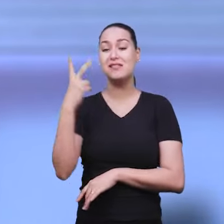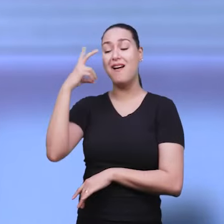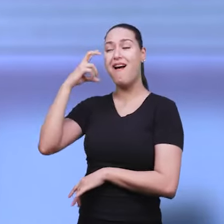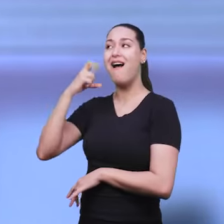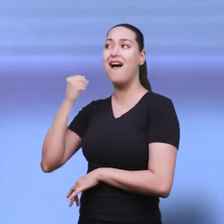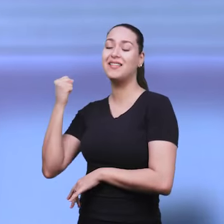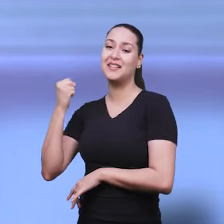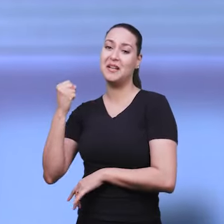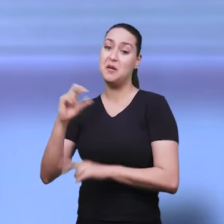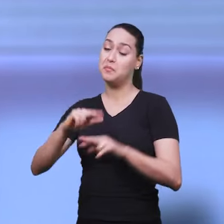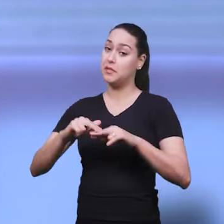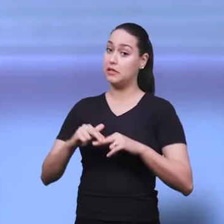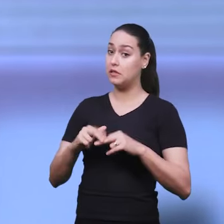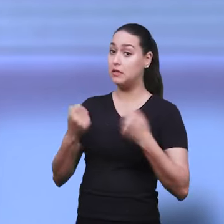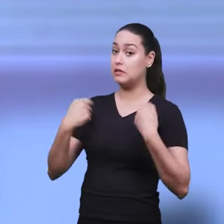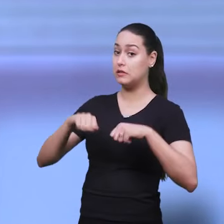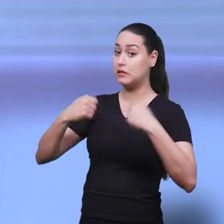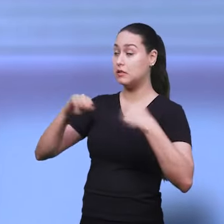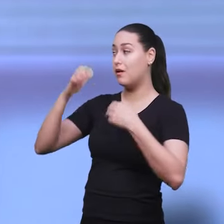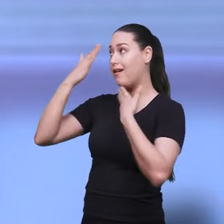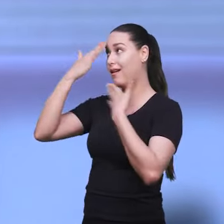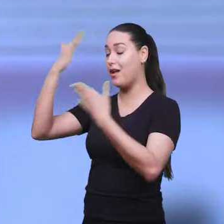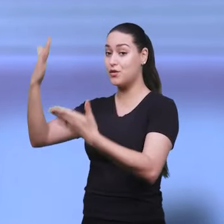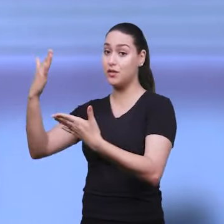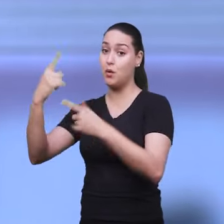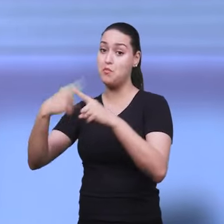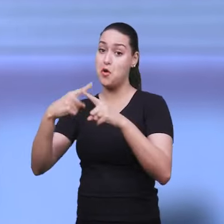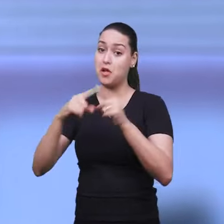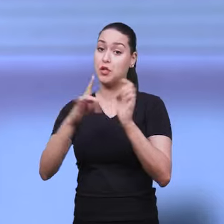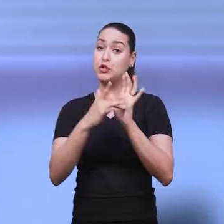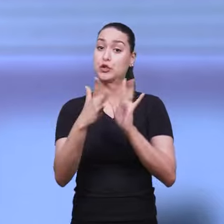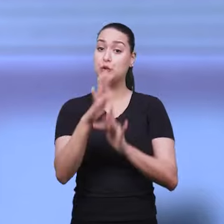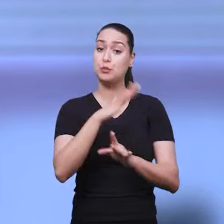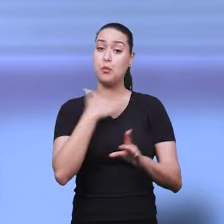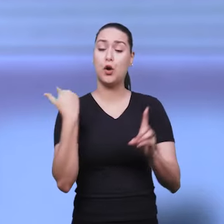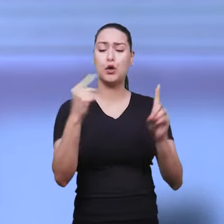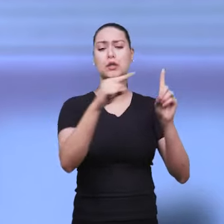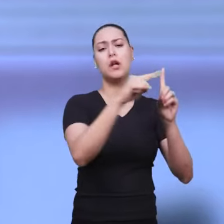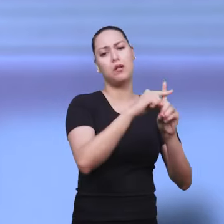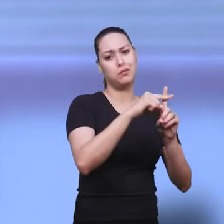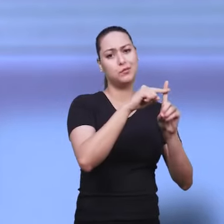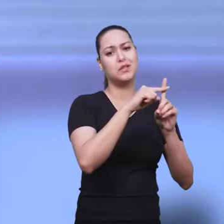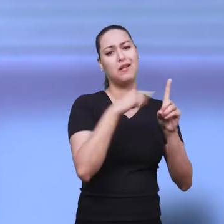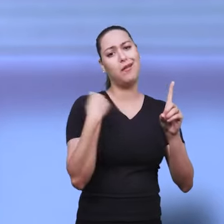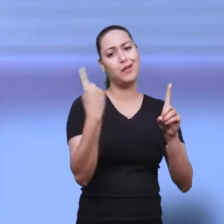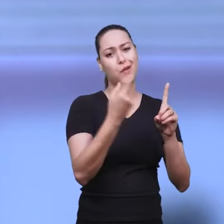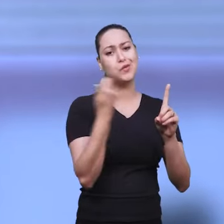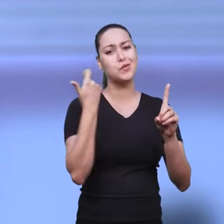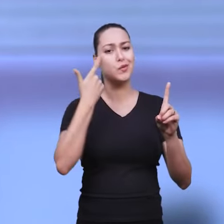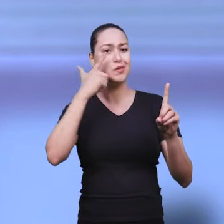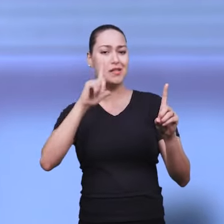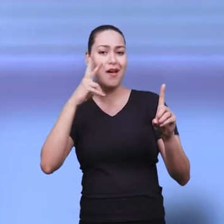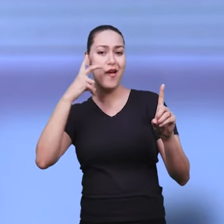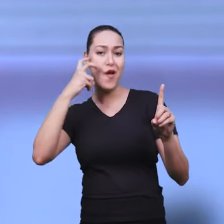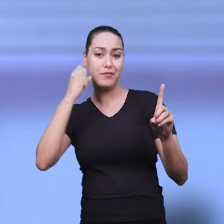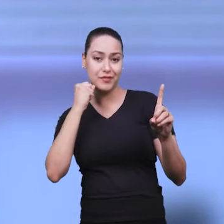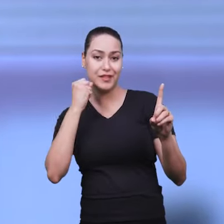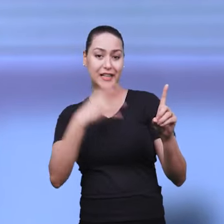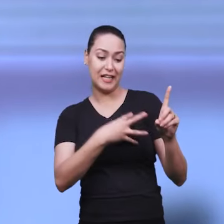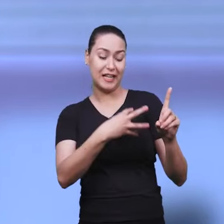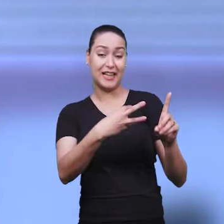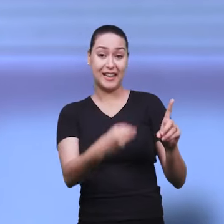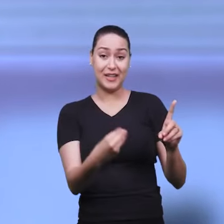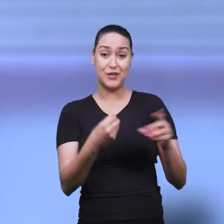terem gratidão pelo grande sacrifício de Jesus na cruz do Calvário, que nos fez filhos de Deus Pai